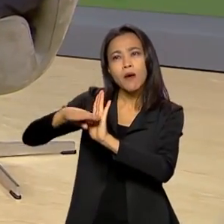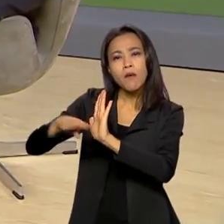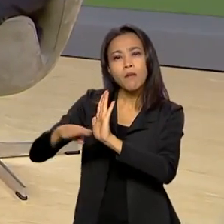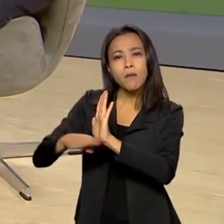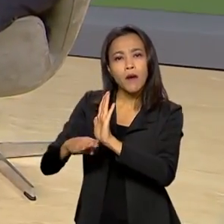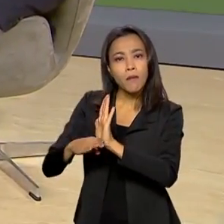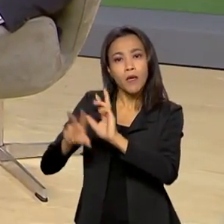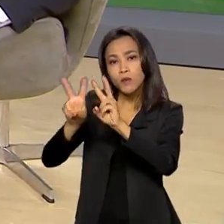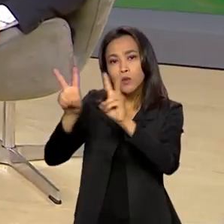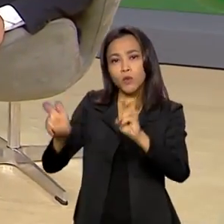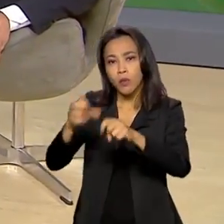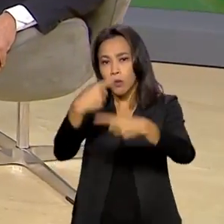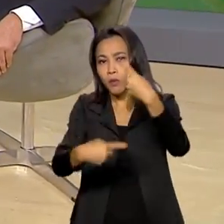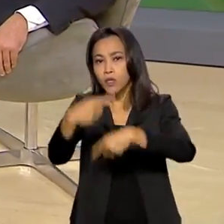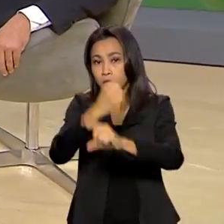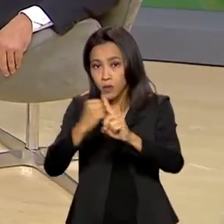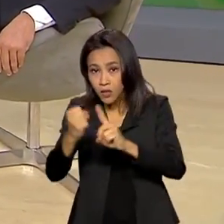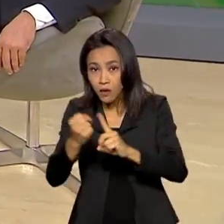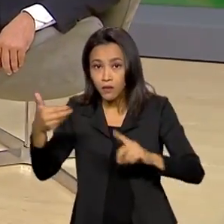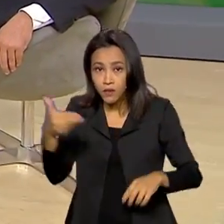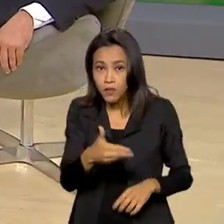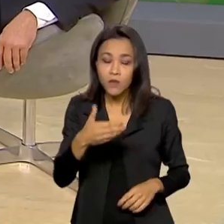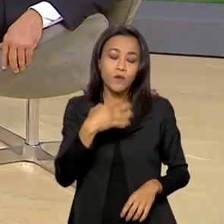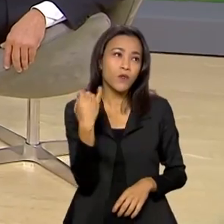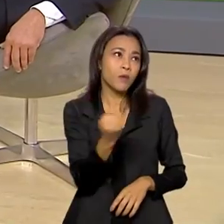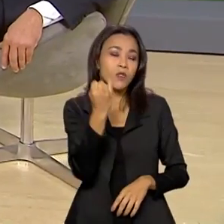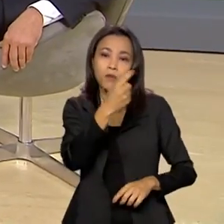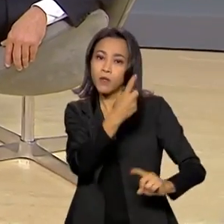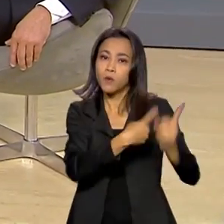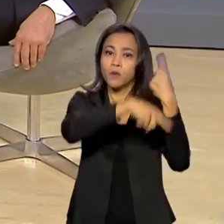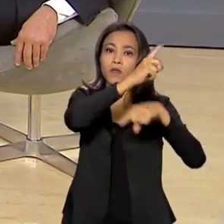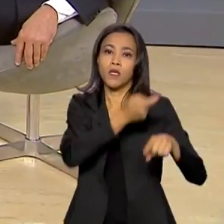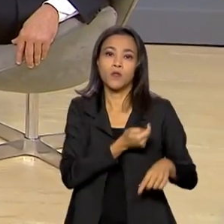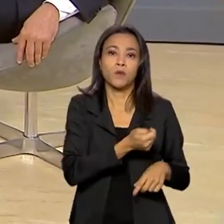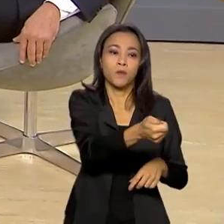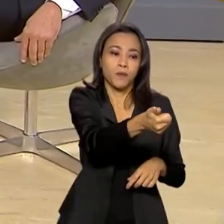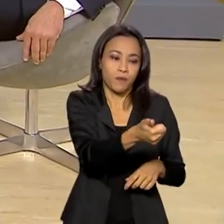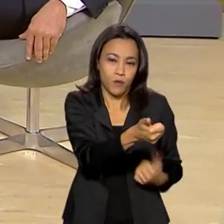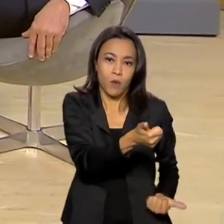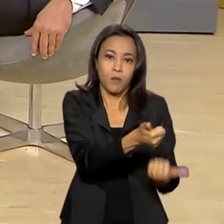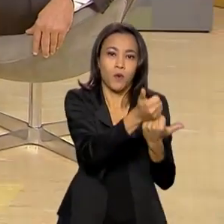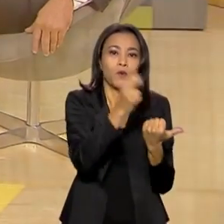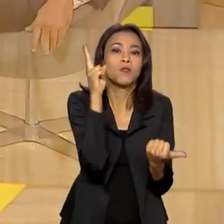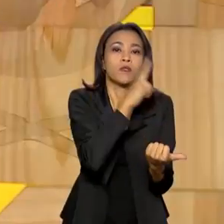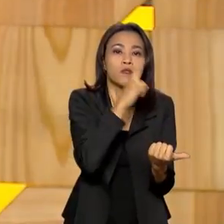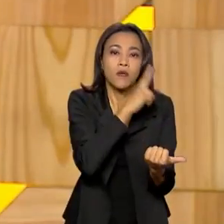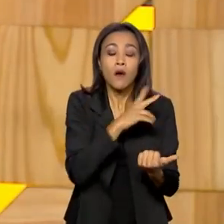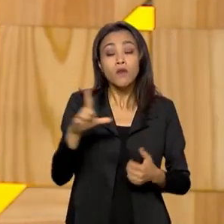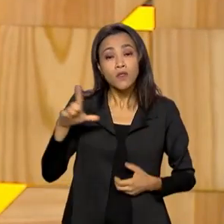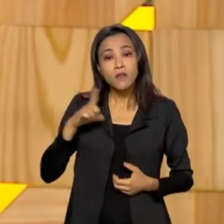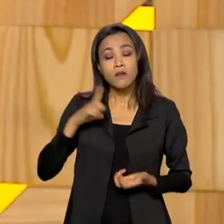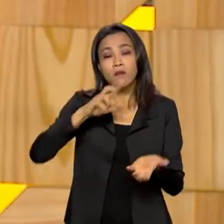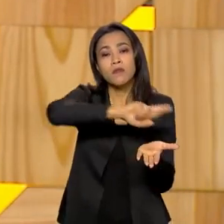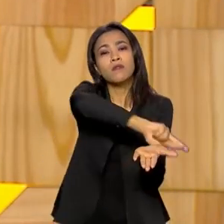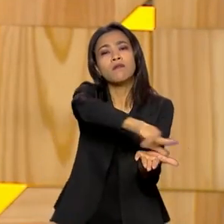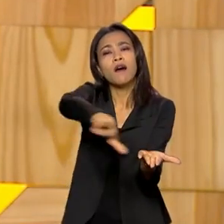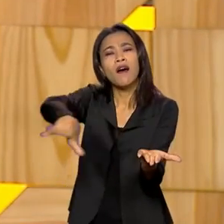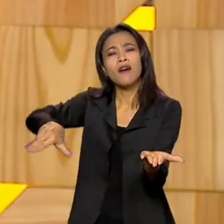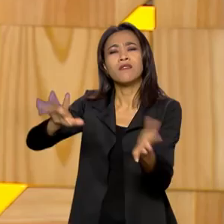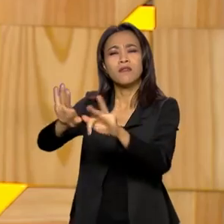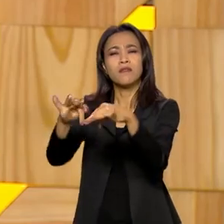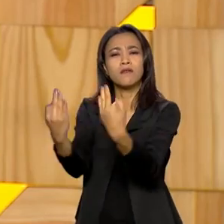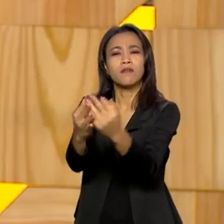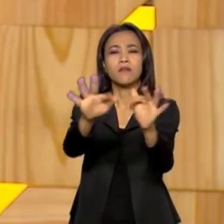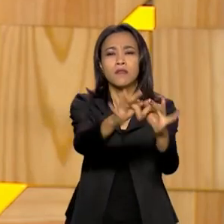dessa monta foi fundamental para o sucesso dessa operação nós tivemos ali várias famílias né impedidas muitas